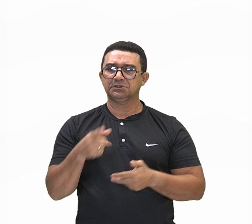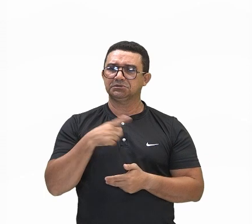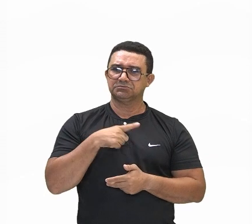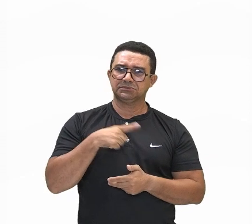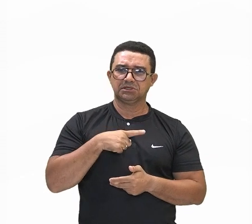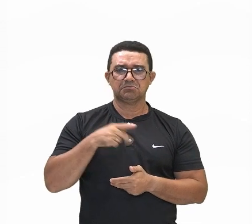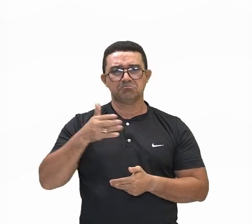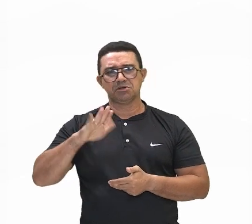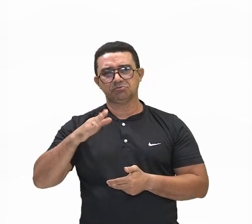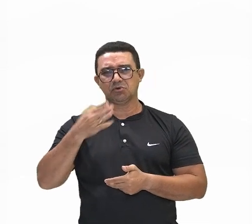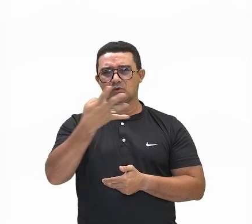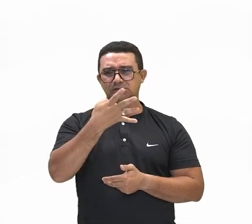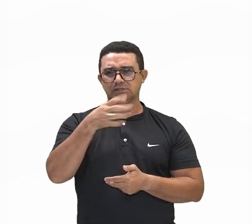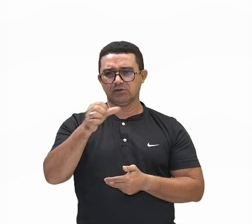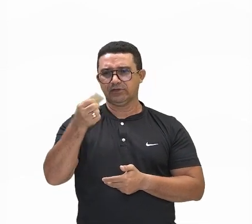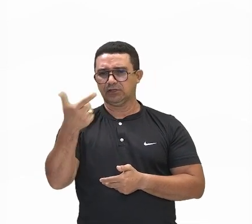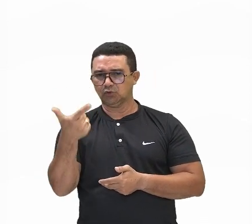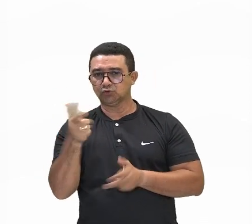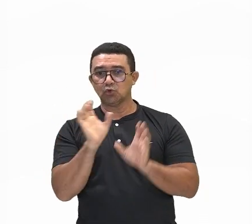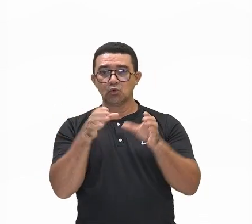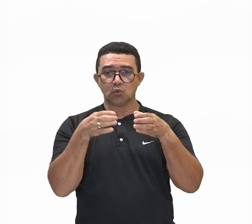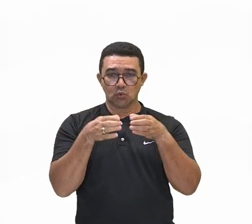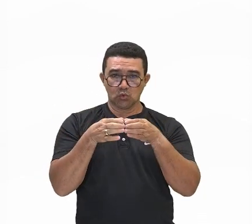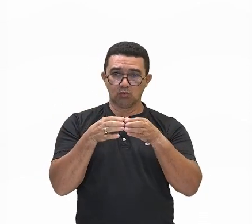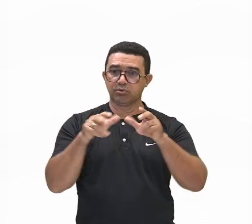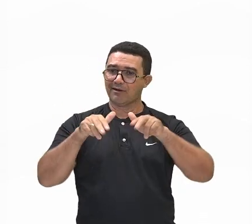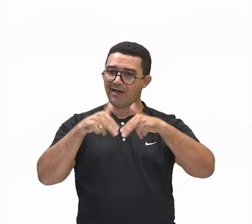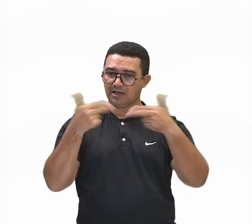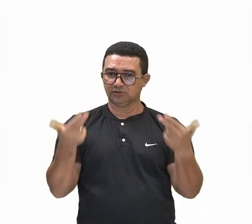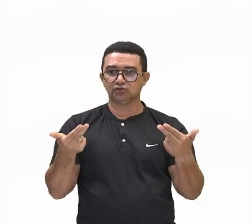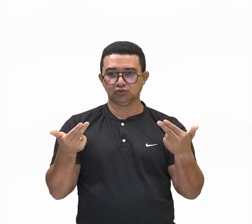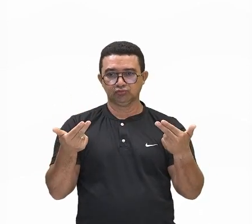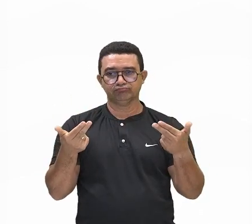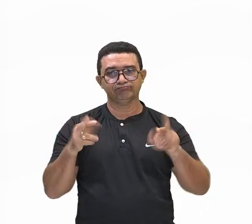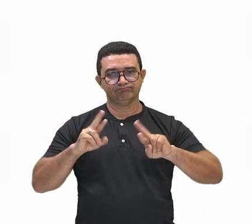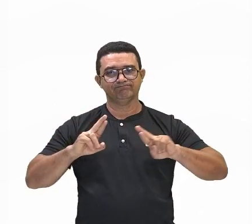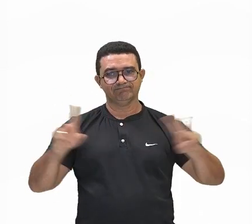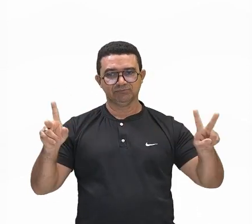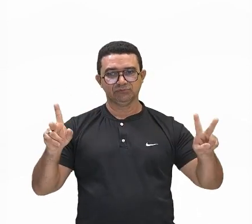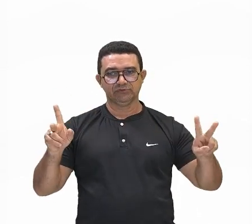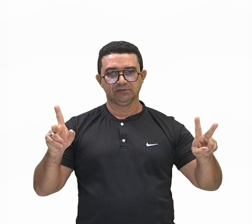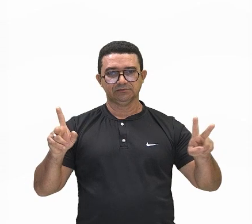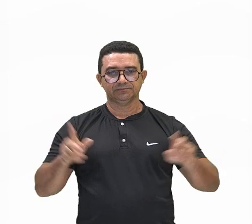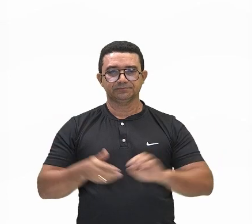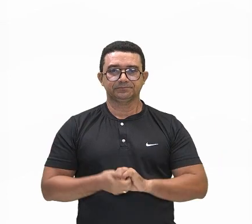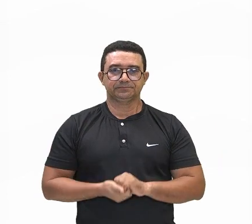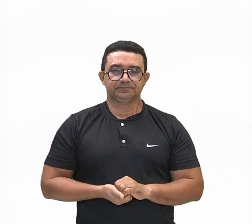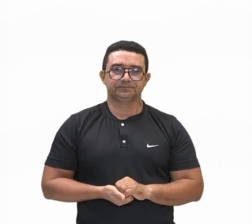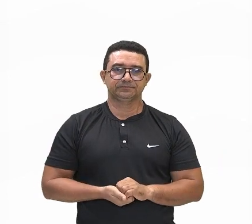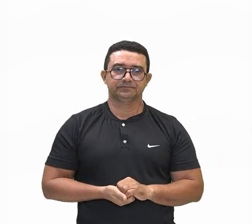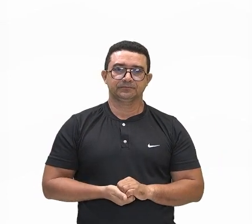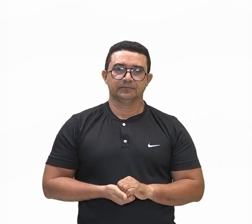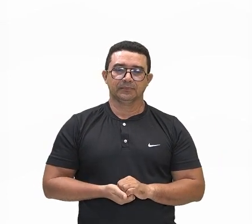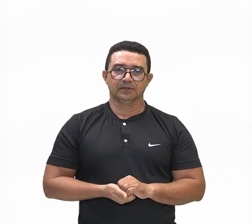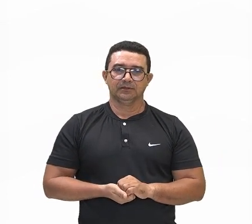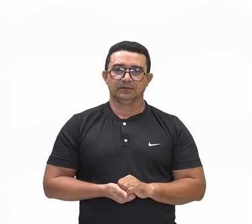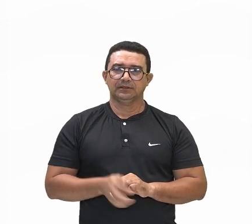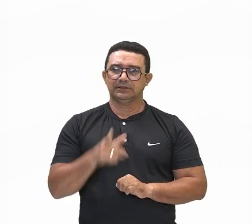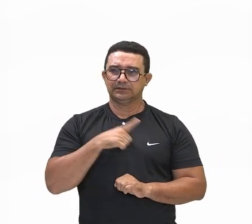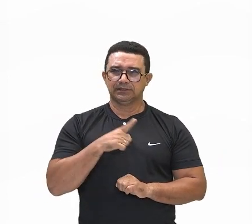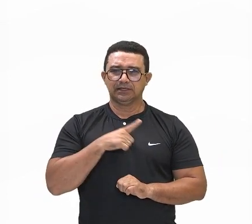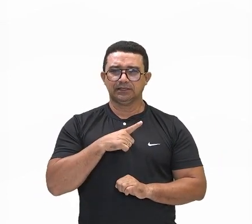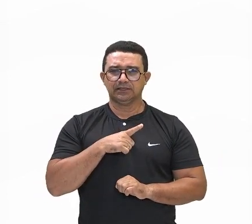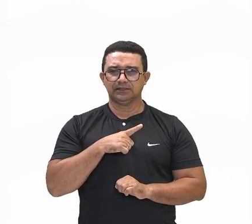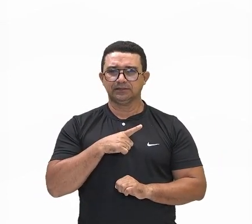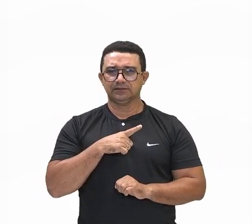aproximadamente 492 grupos étnicos muito distintos, tá? Existem